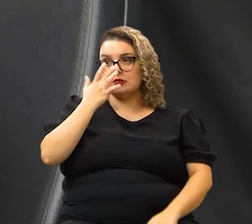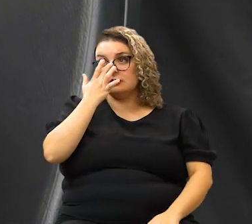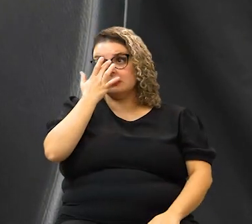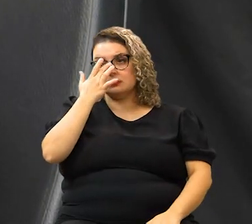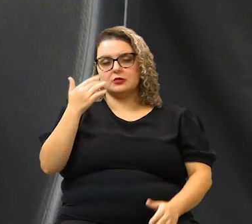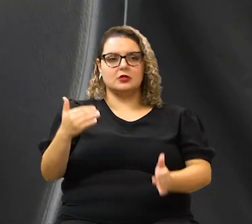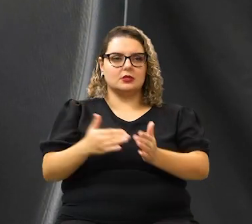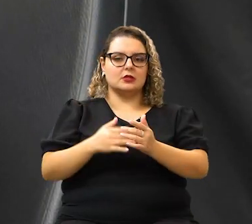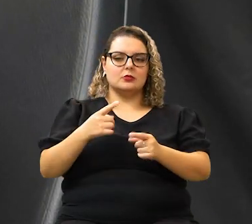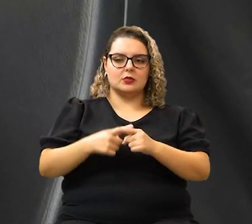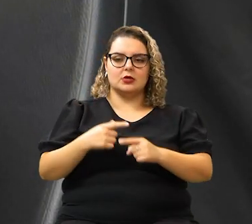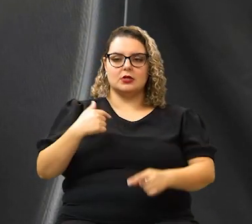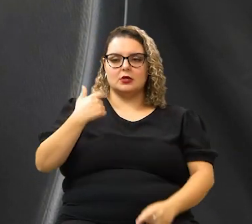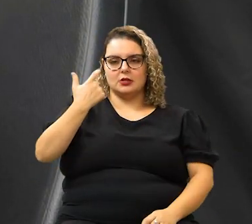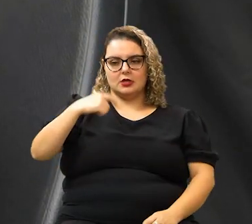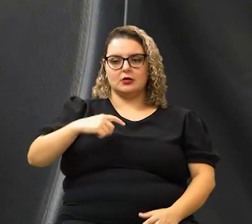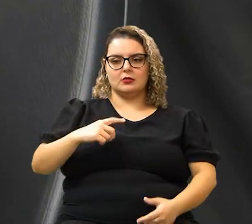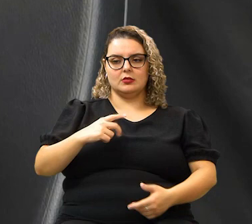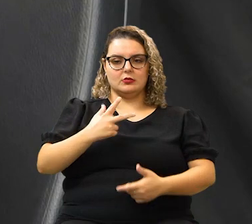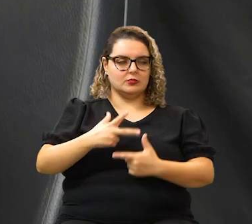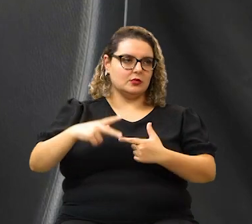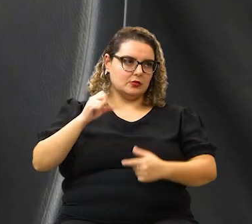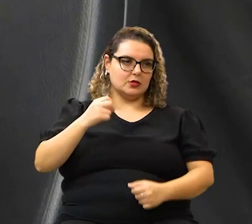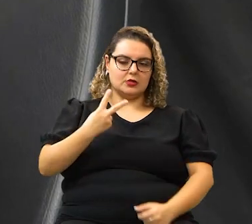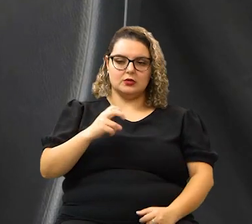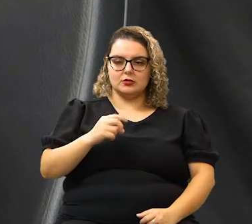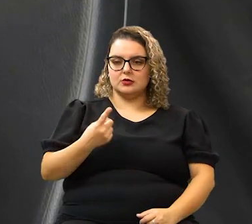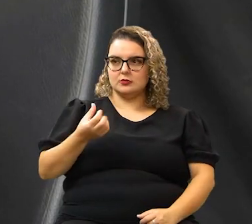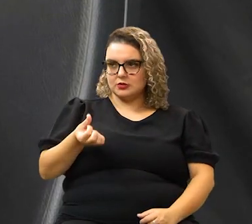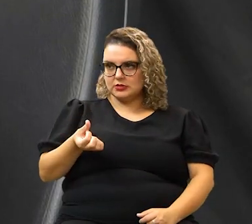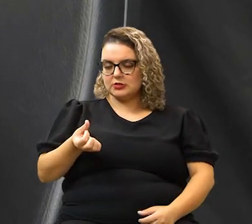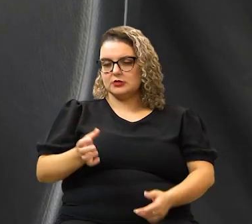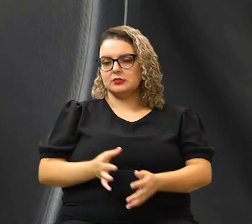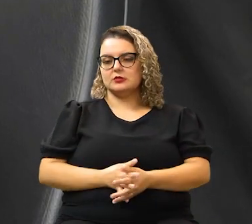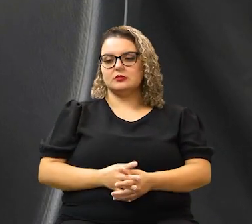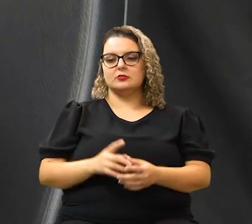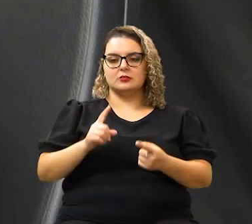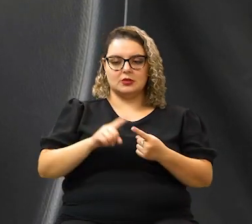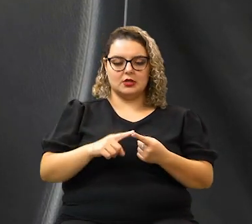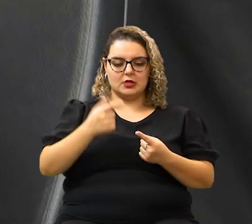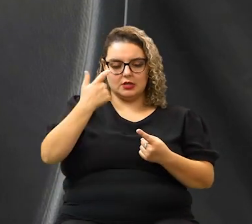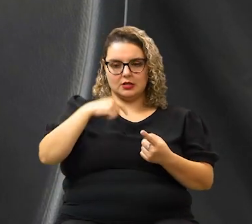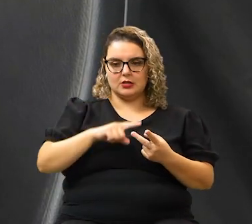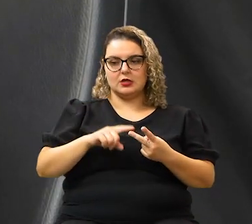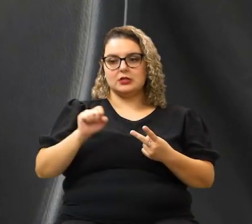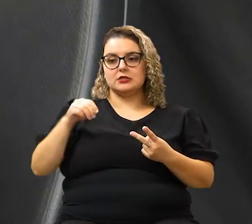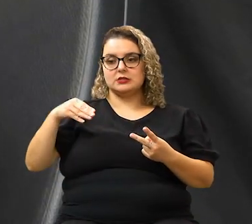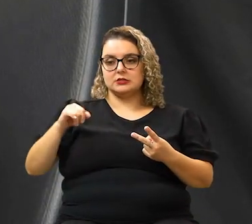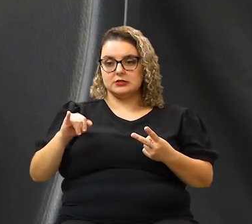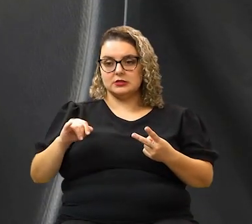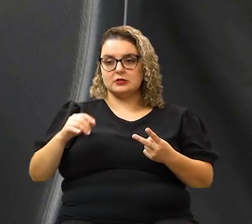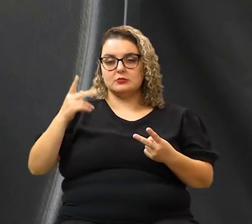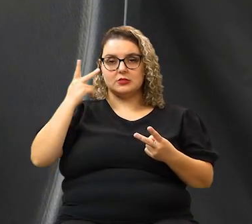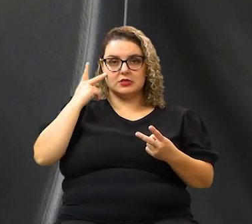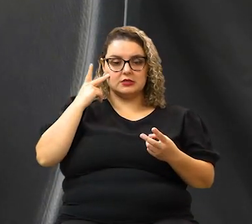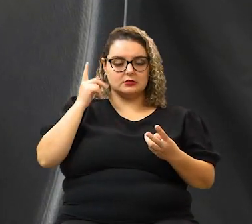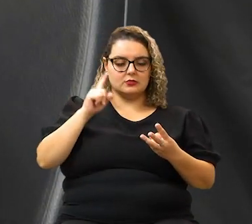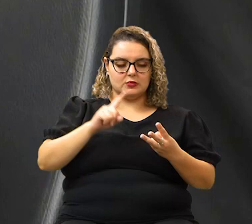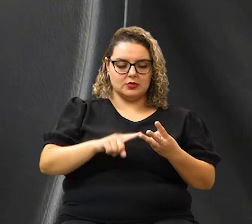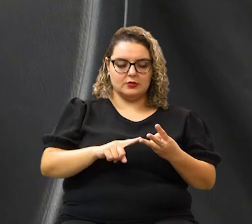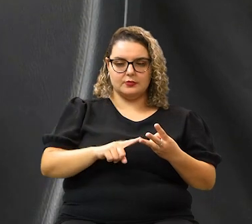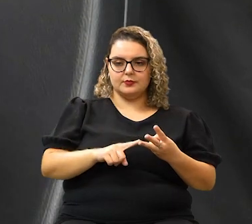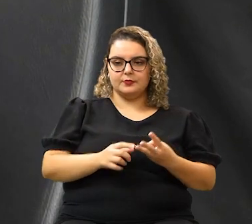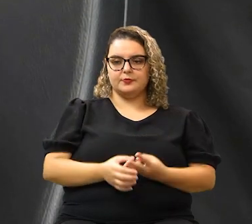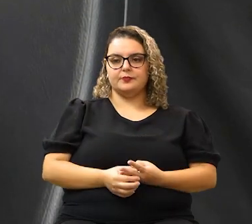Sâmia Bonfim em São Paulo, a Fernanda Melchiona em Porto Alegre, a Marielle no Rio de Janeiro, a